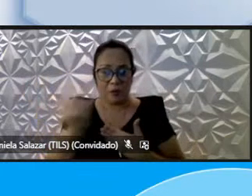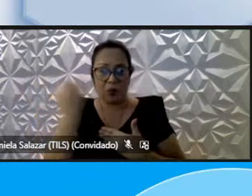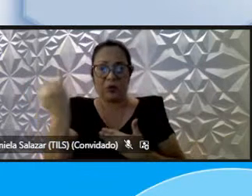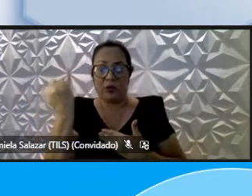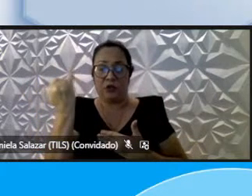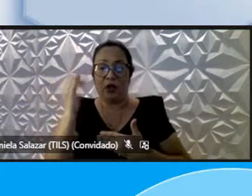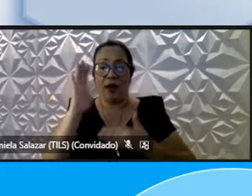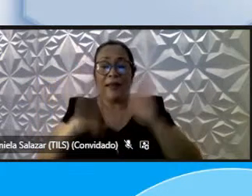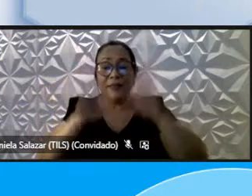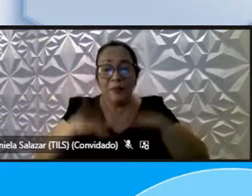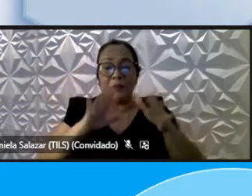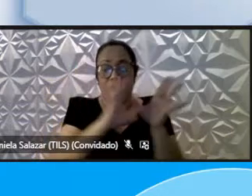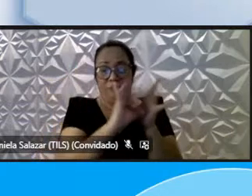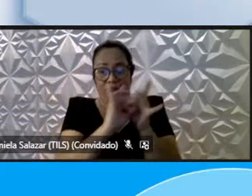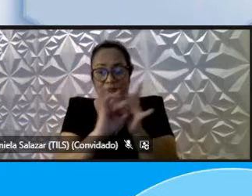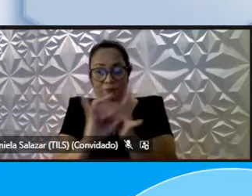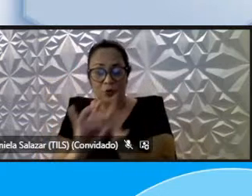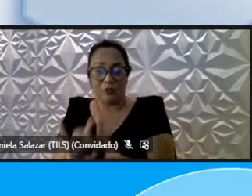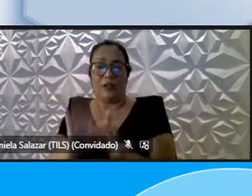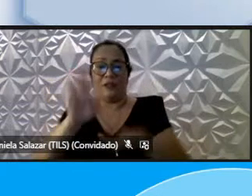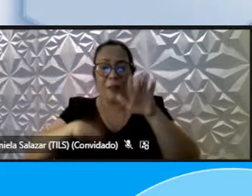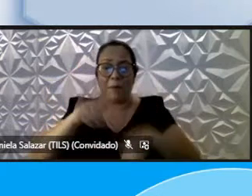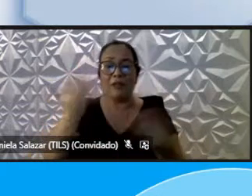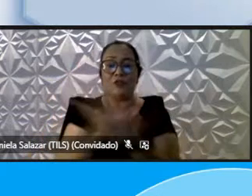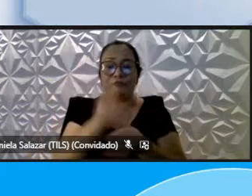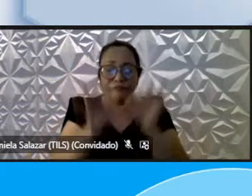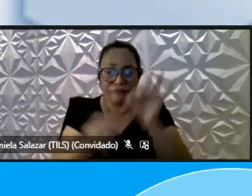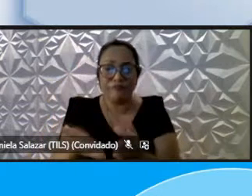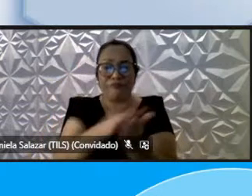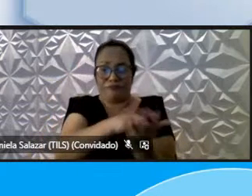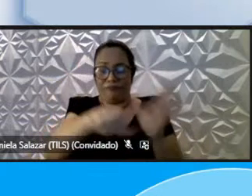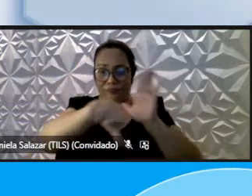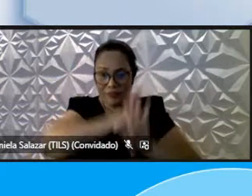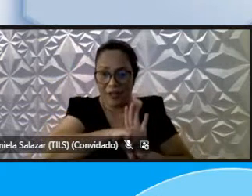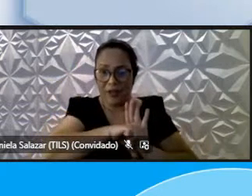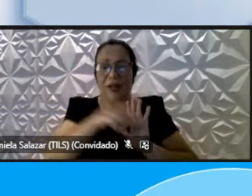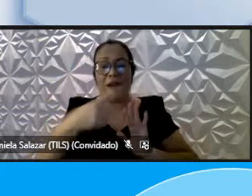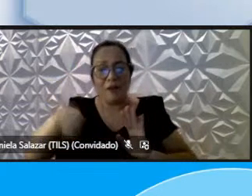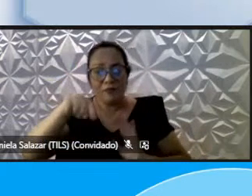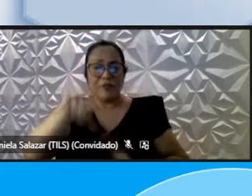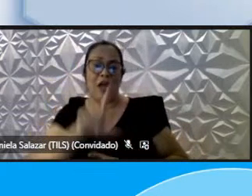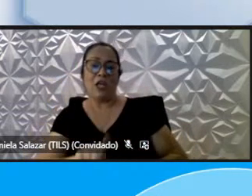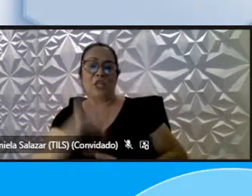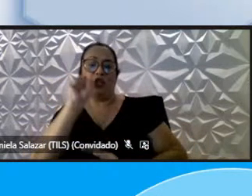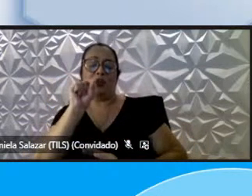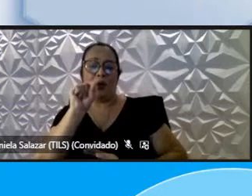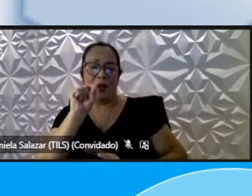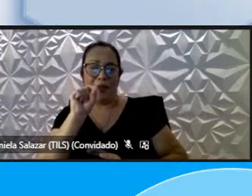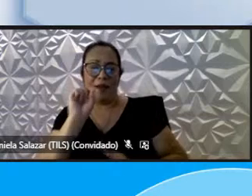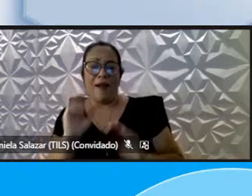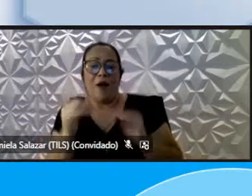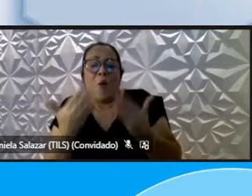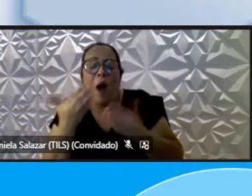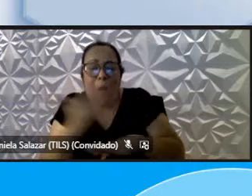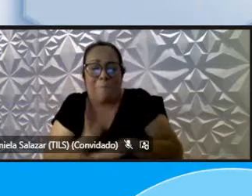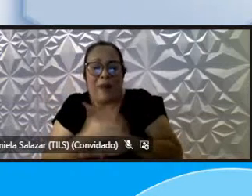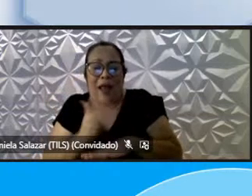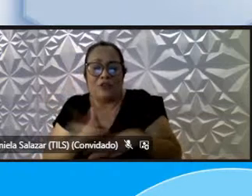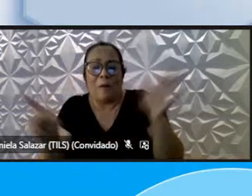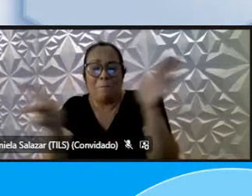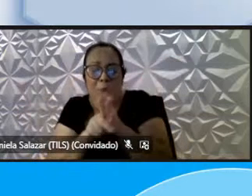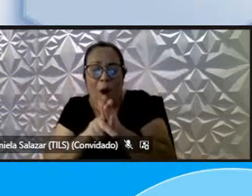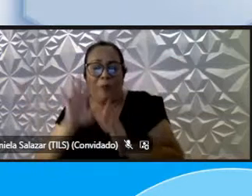contexto, a situação específica que nos levará a escolher qual será a prática específica que nós